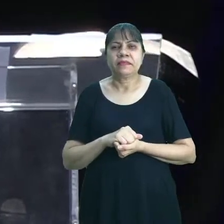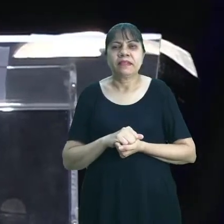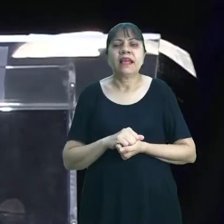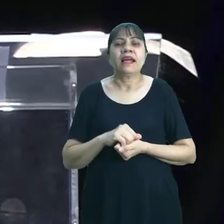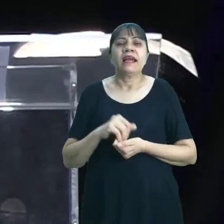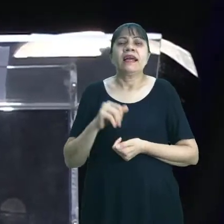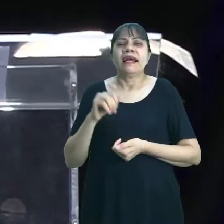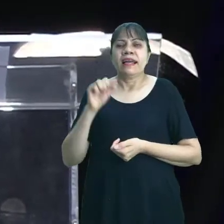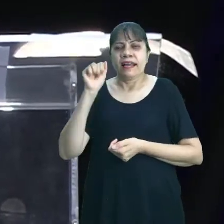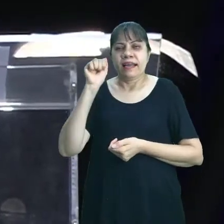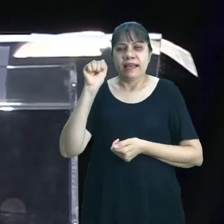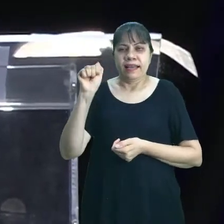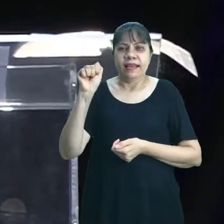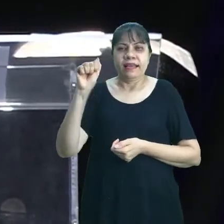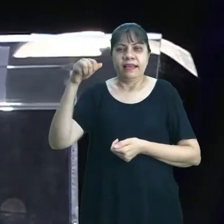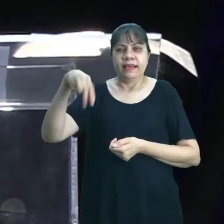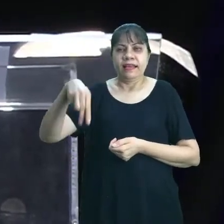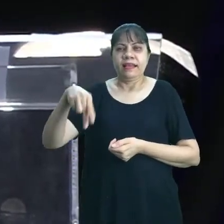Andinho,